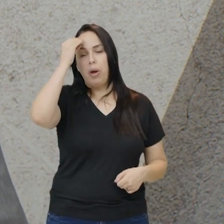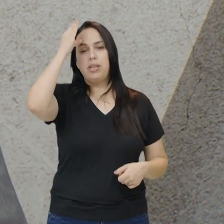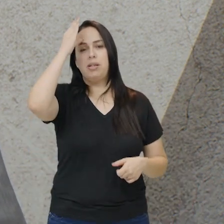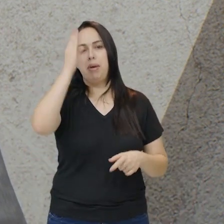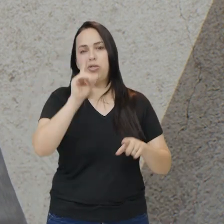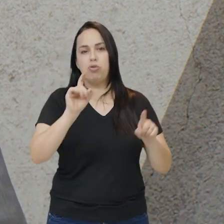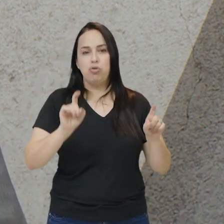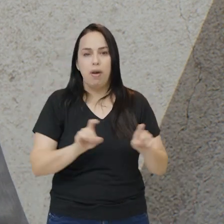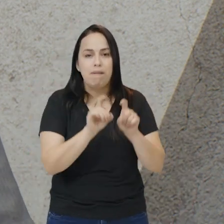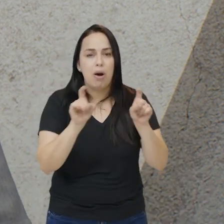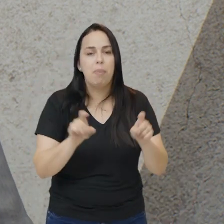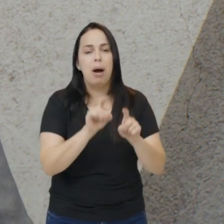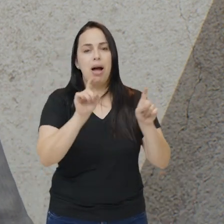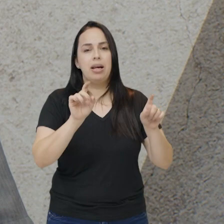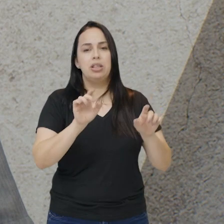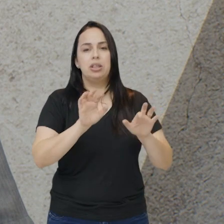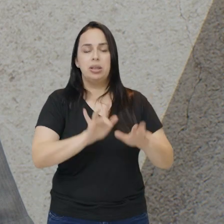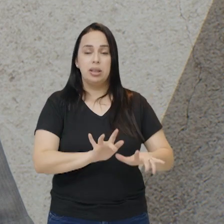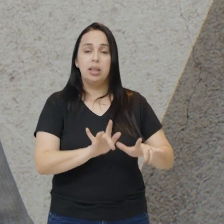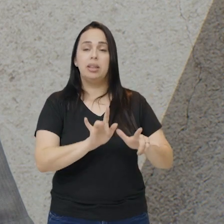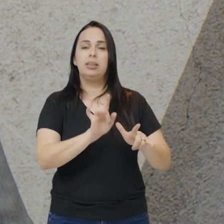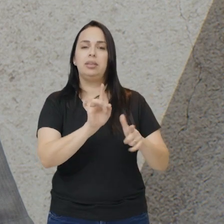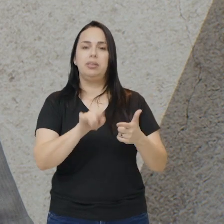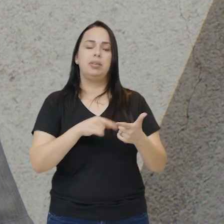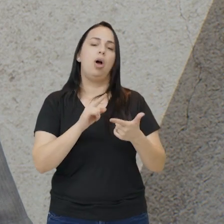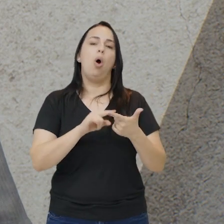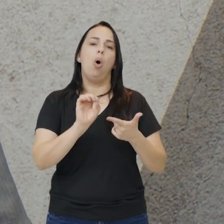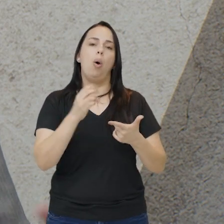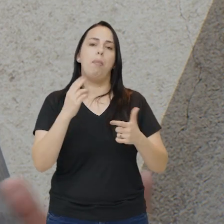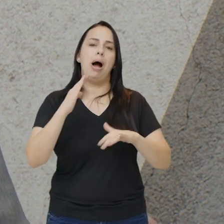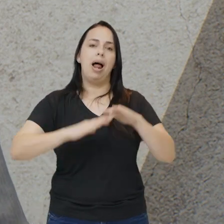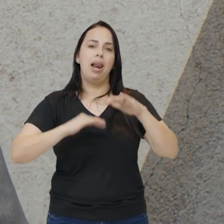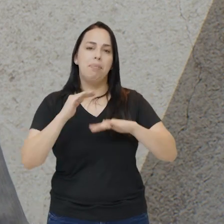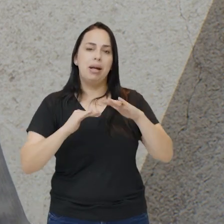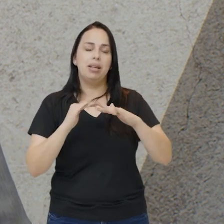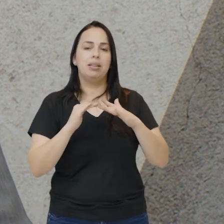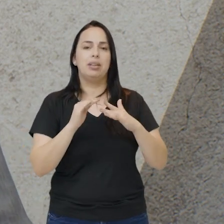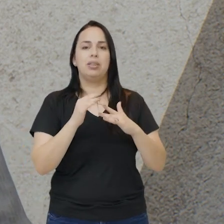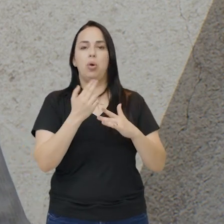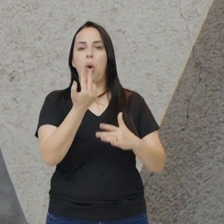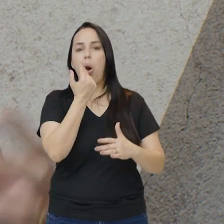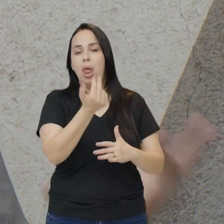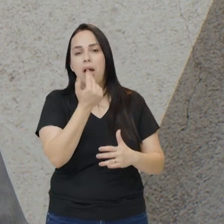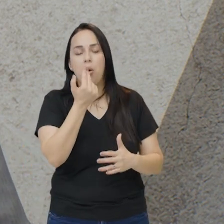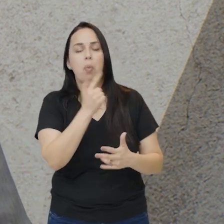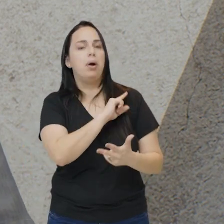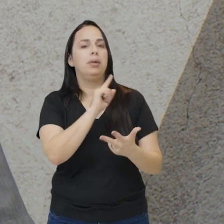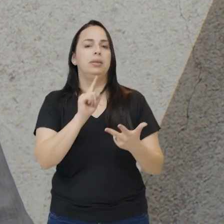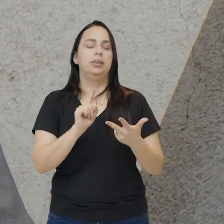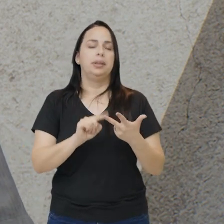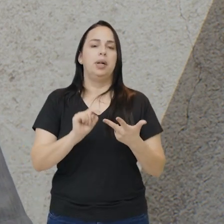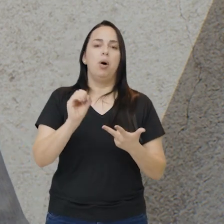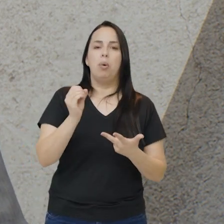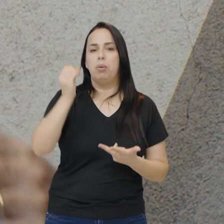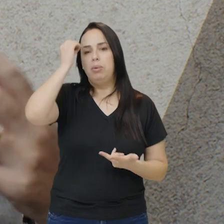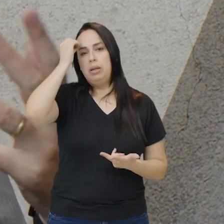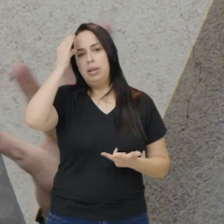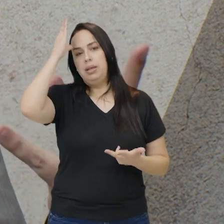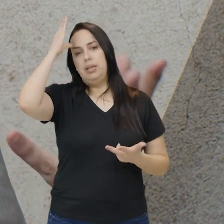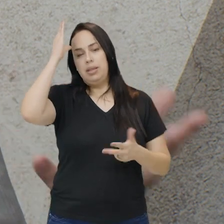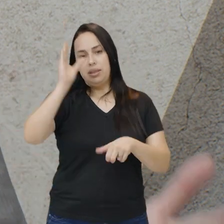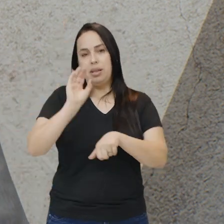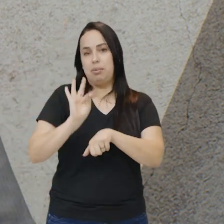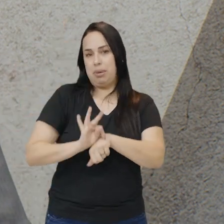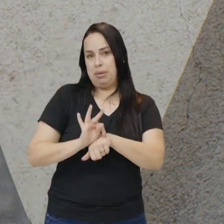informática, por exemplo, muito maior, ou uma determinada habilidade, né, com relação a idioma, ou a um